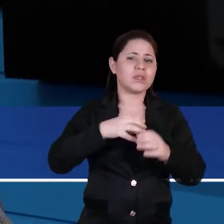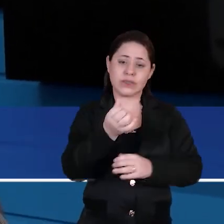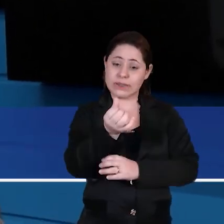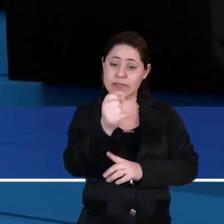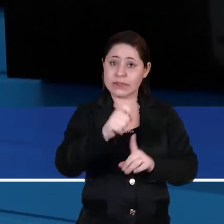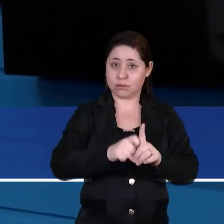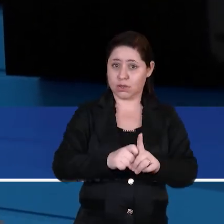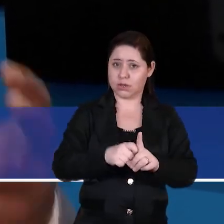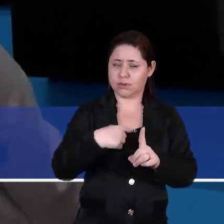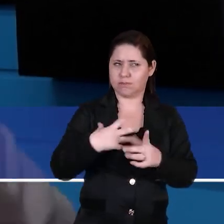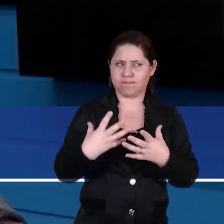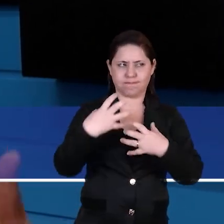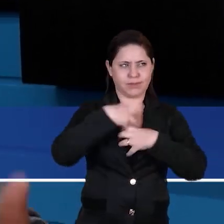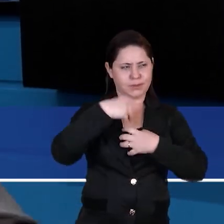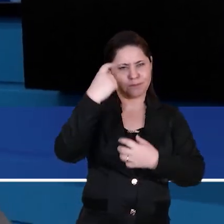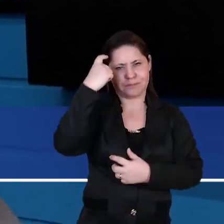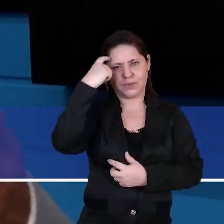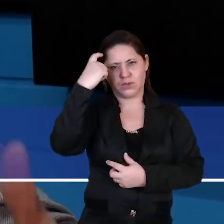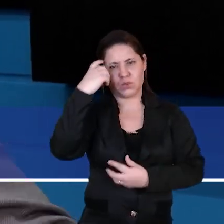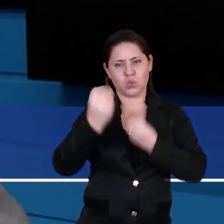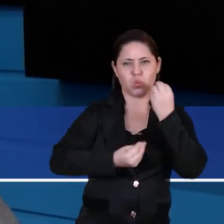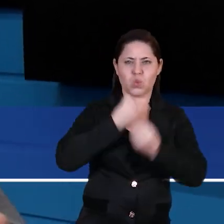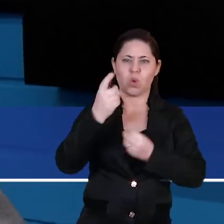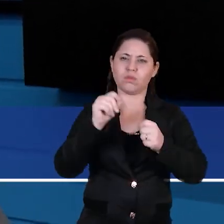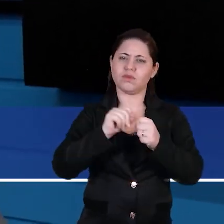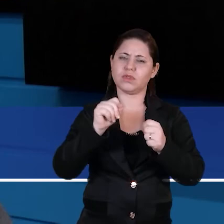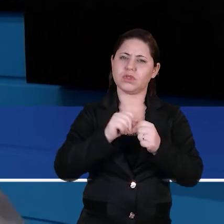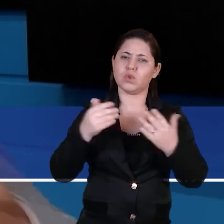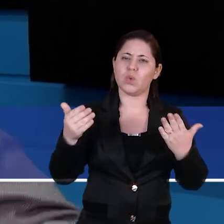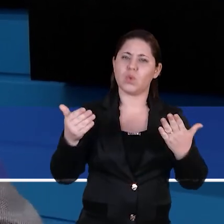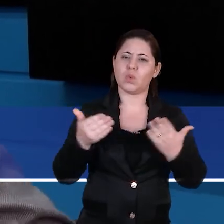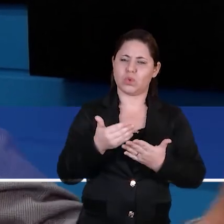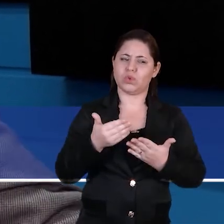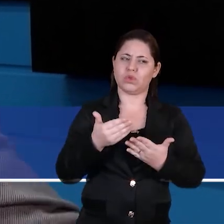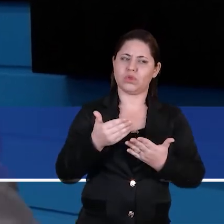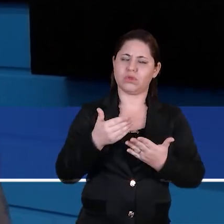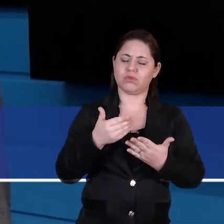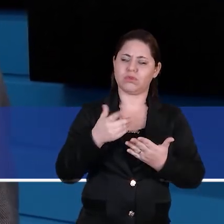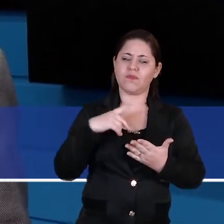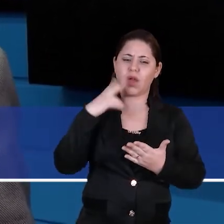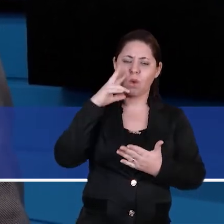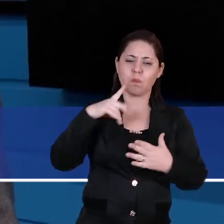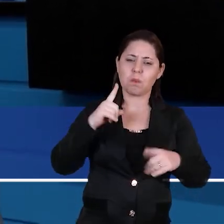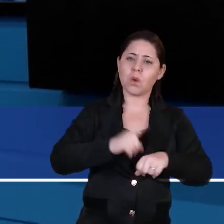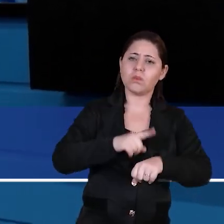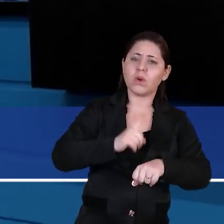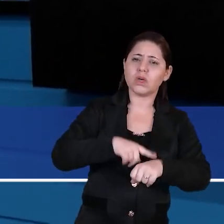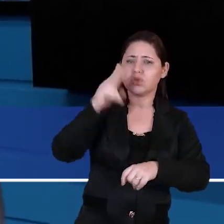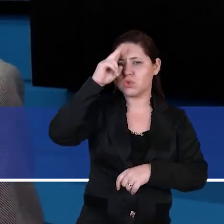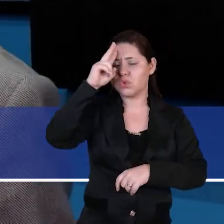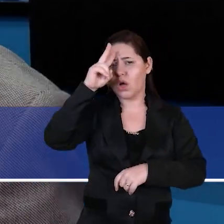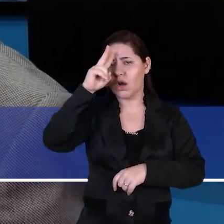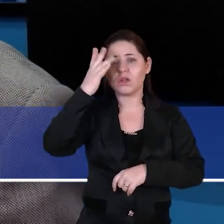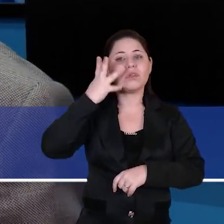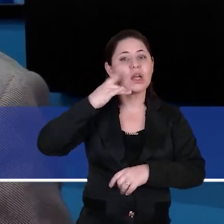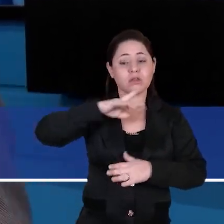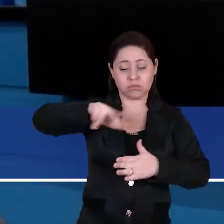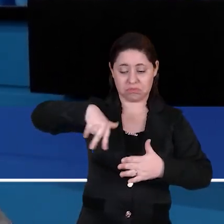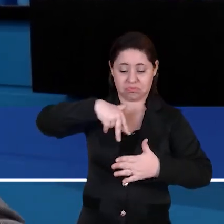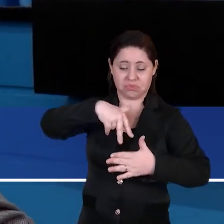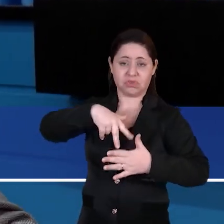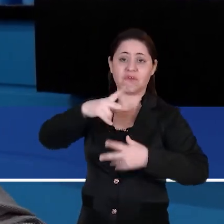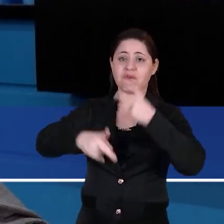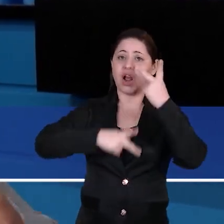faz uns 6 meses. Isso ficou dentro da gente, a gente ficou pensando que maneira, e hoje a gente presenciou um dia histórico, né? As crianças ocuparam a